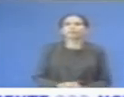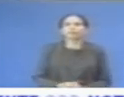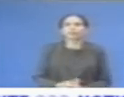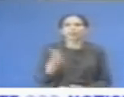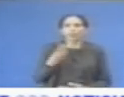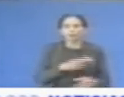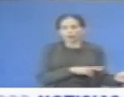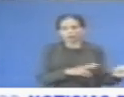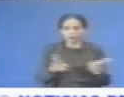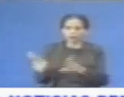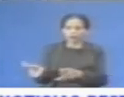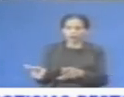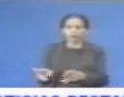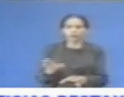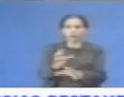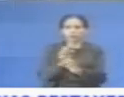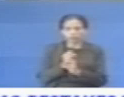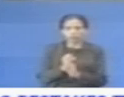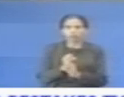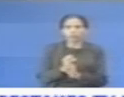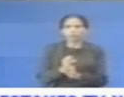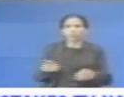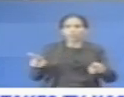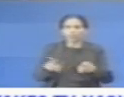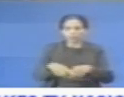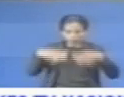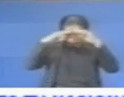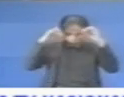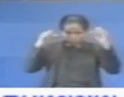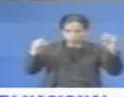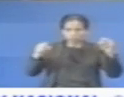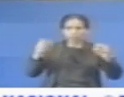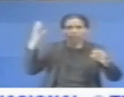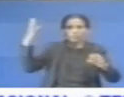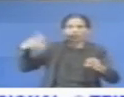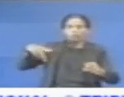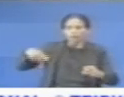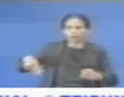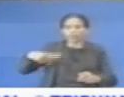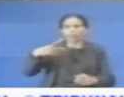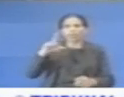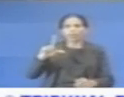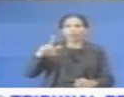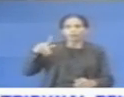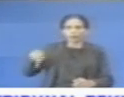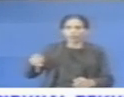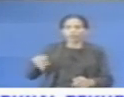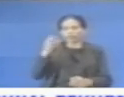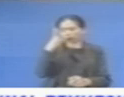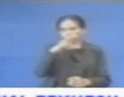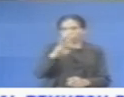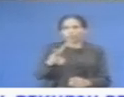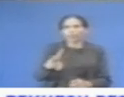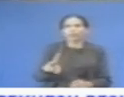pronto a trouxemo sugestão, a nessan presidente interino PLP, minha sugestão a tuhare